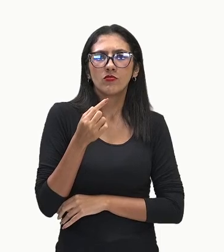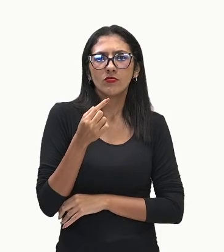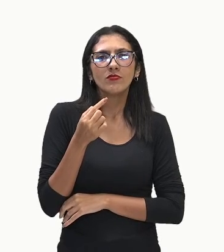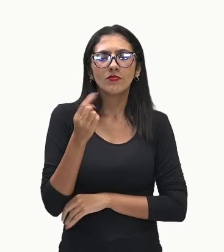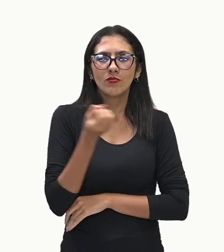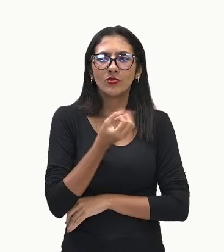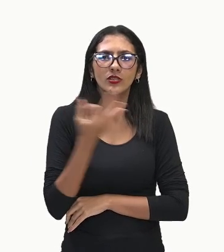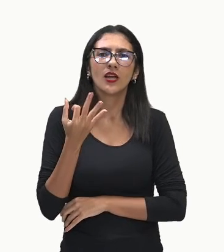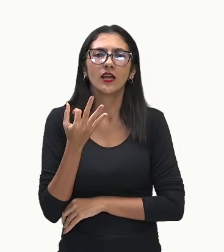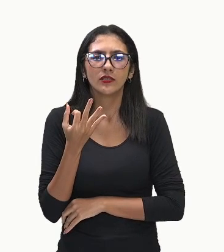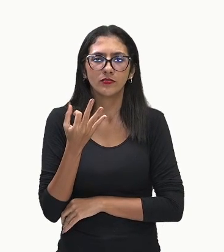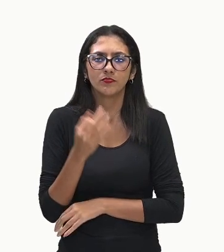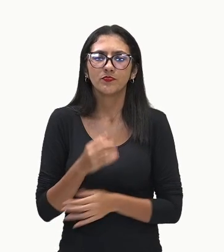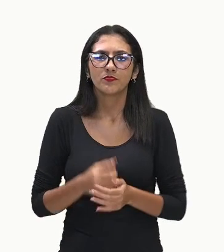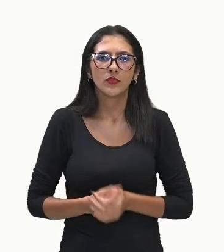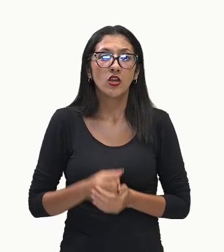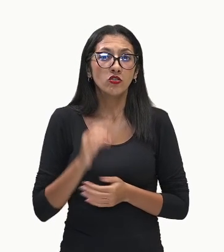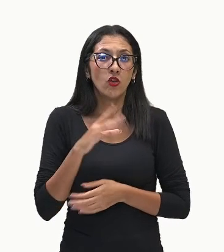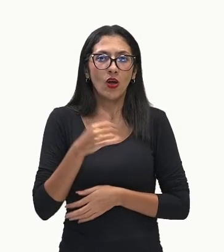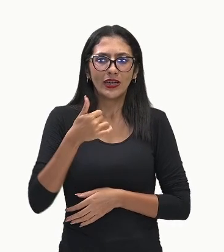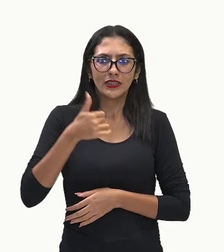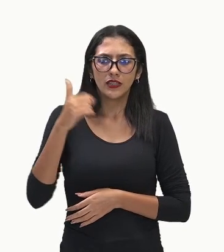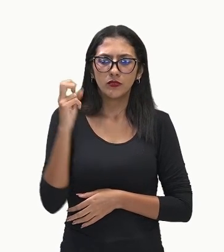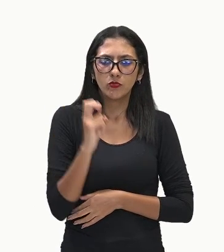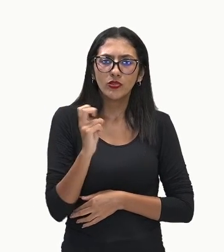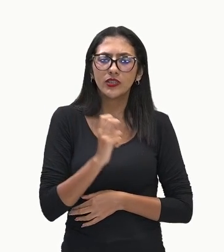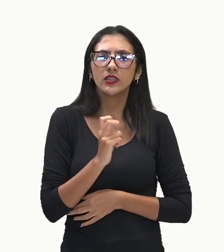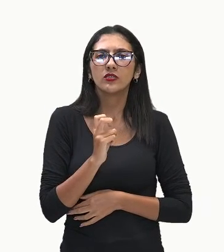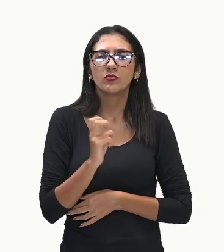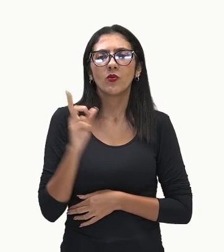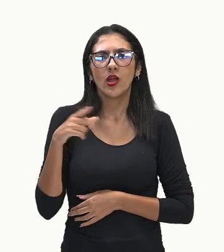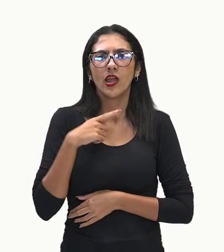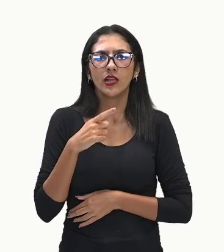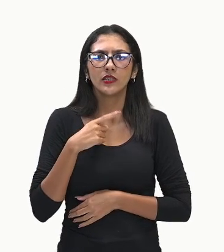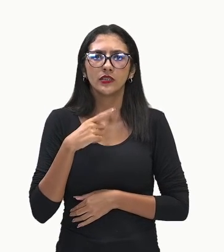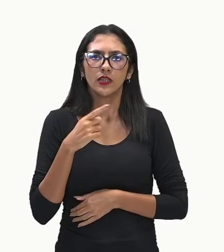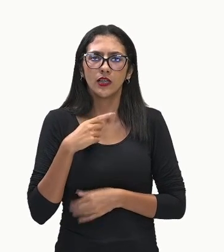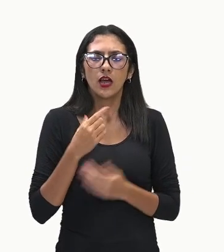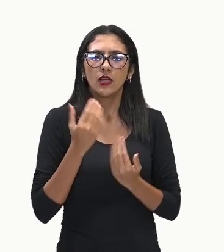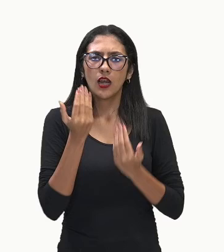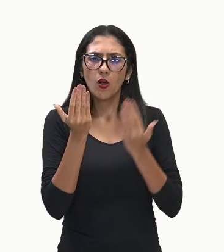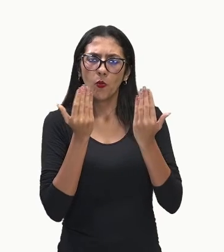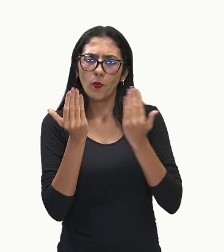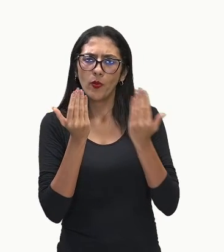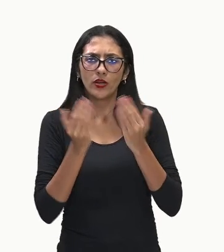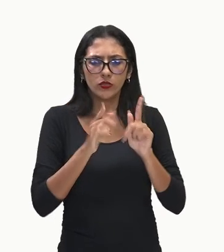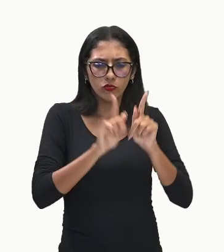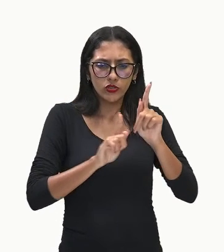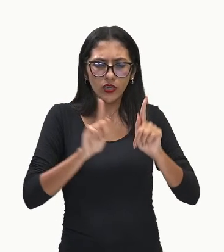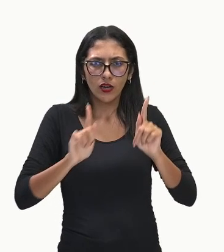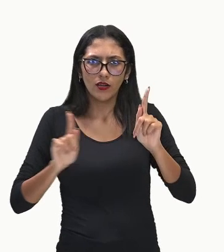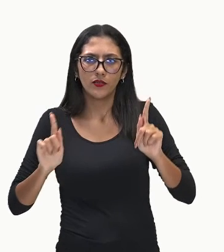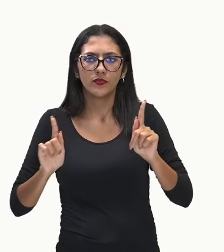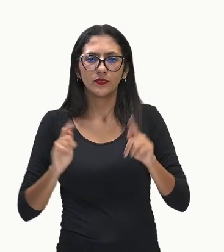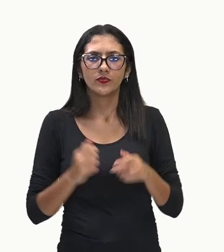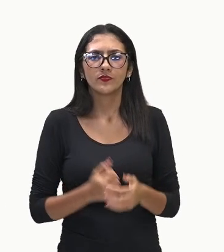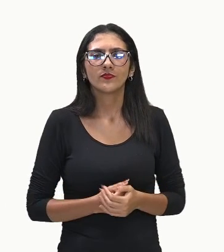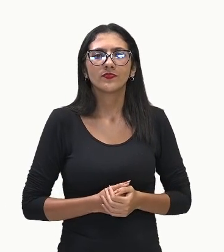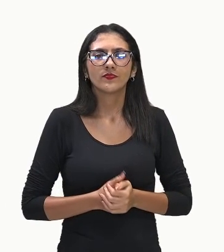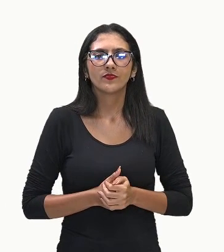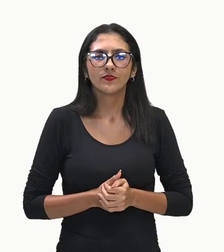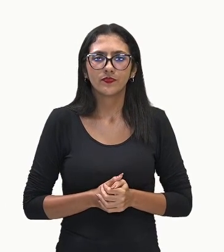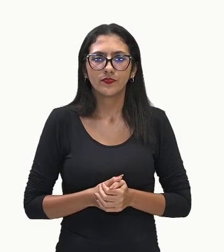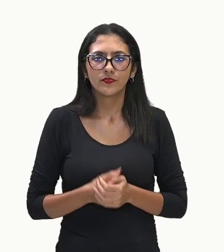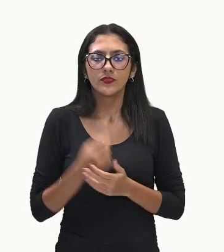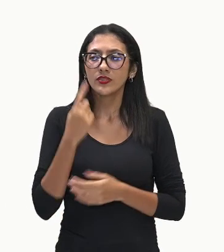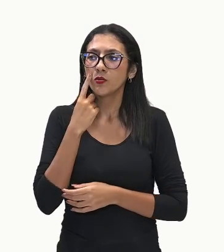posição dele, né, no ranking mundial. É a 15ª posição. E nesse referido ano de